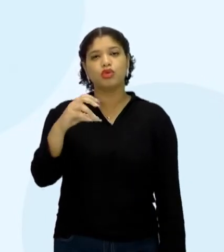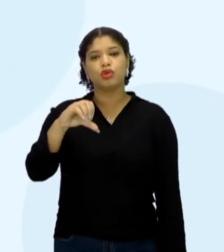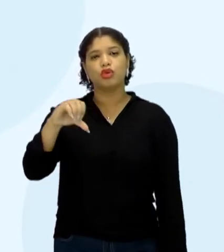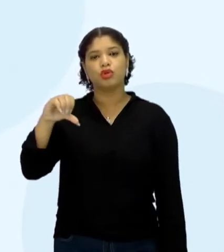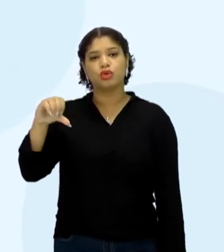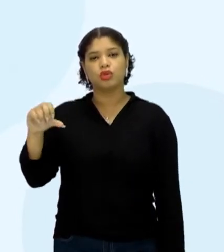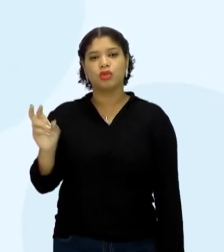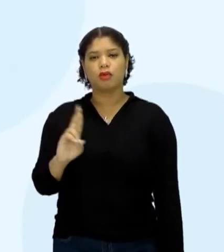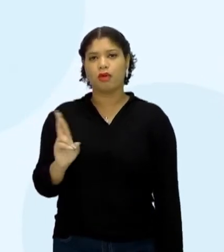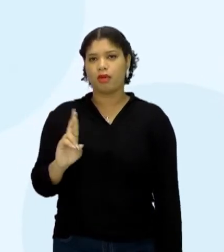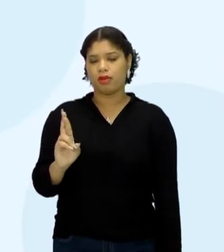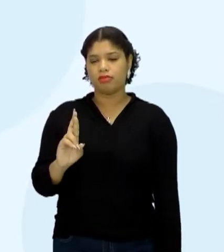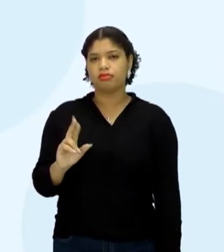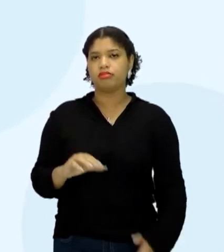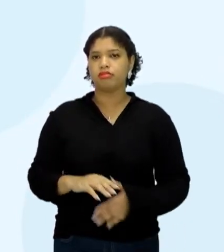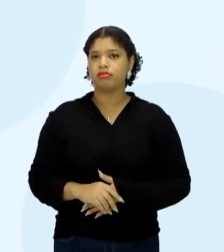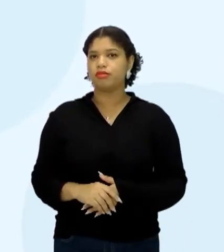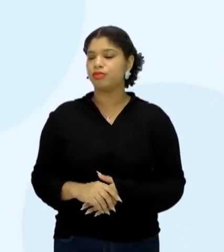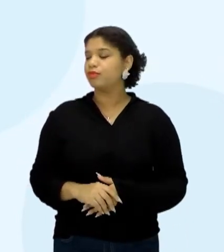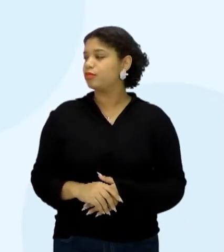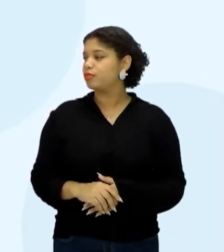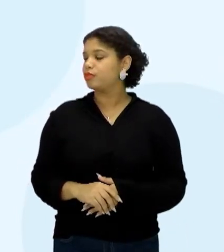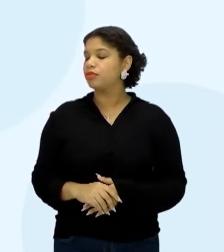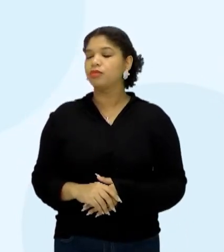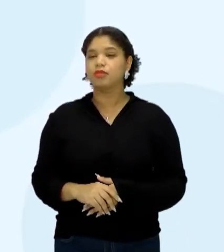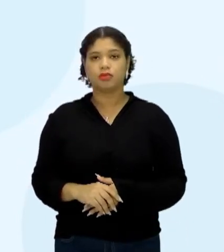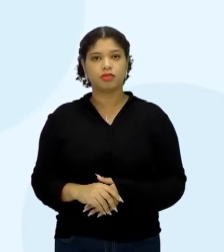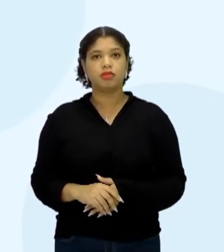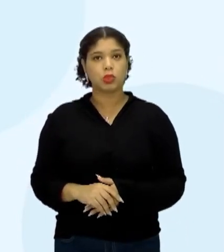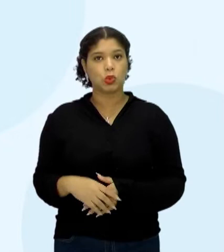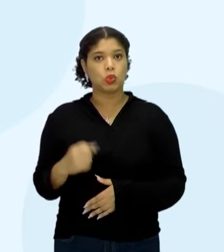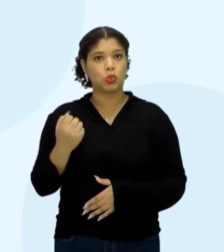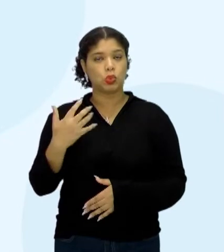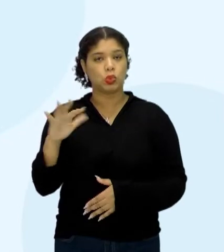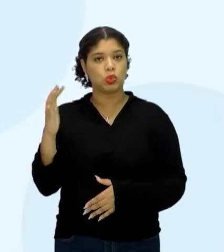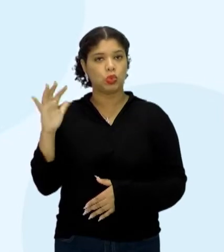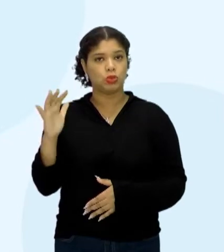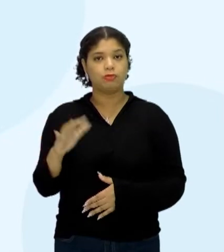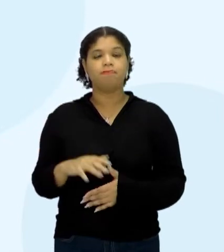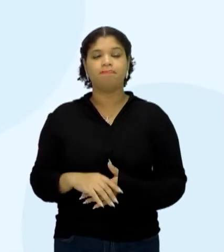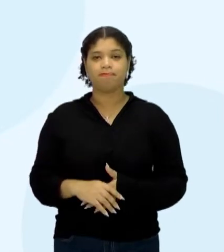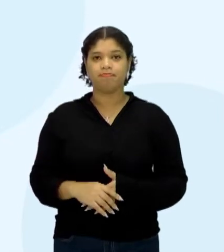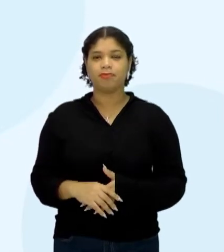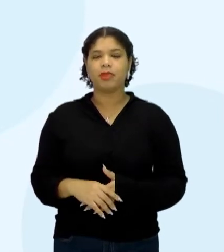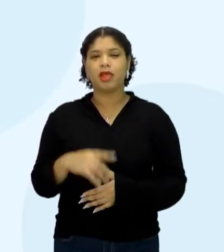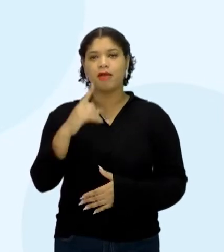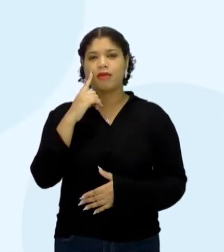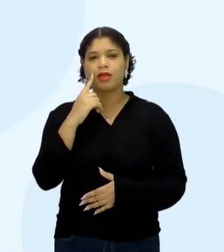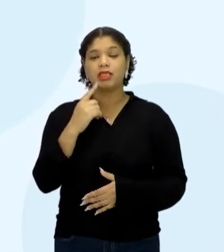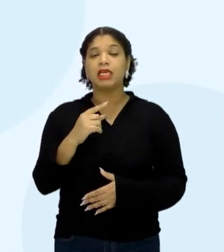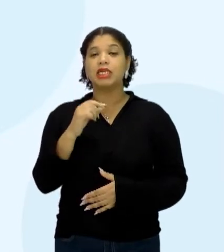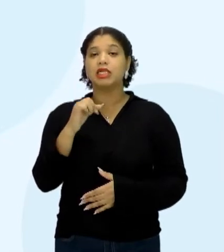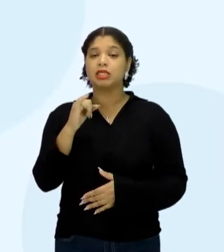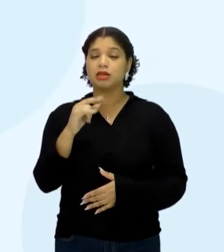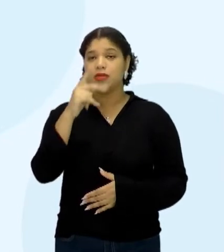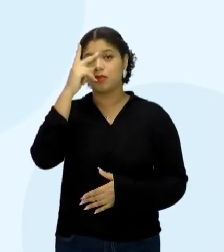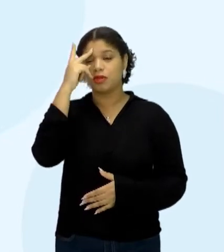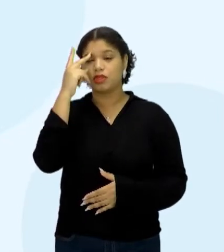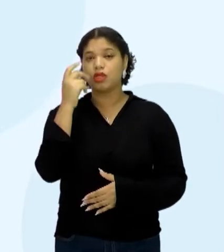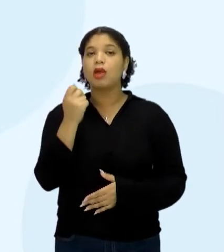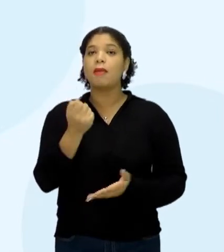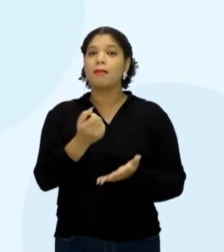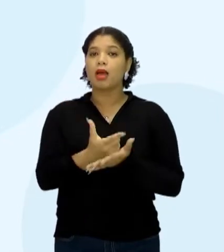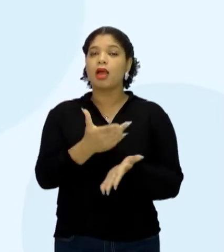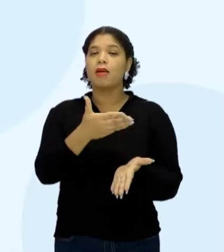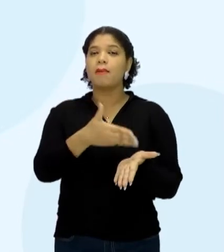R$ 1.299. Eu já ia falar 99 centavos. R$ 1.299, tá carinho, hein? Nessa loja. Para vendas a prazo, quando você vai